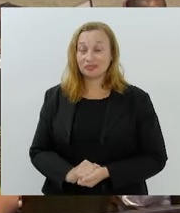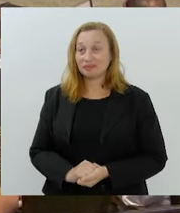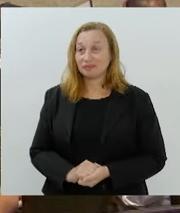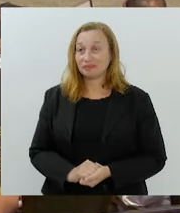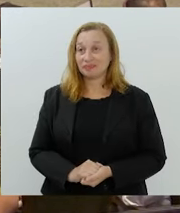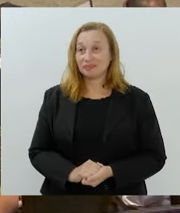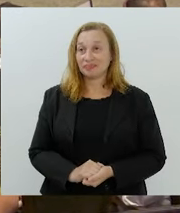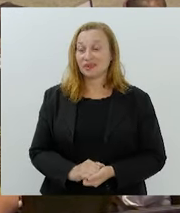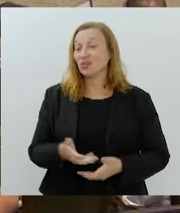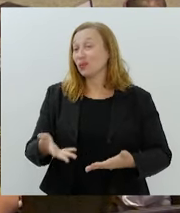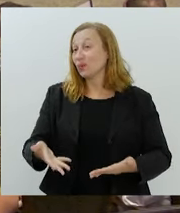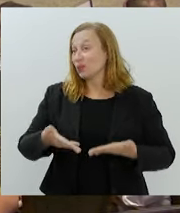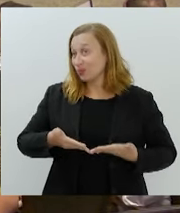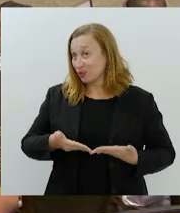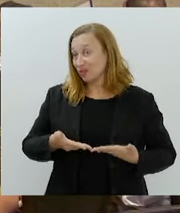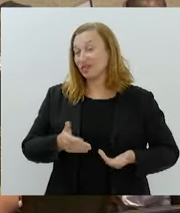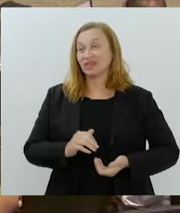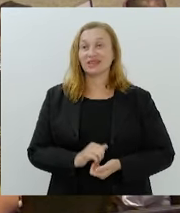esse convite,